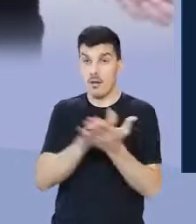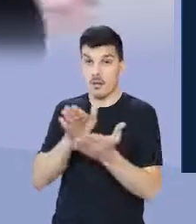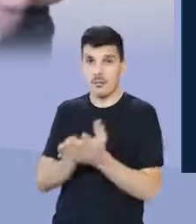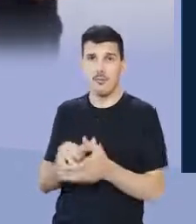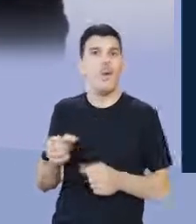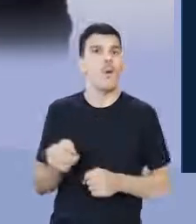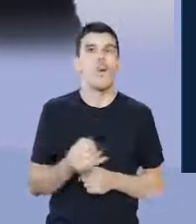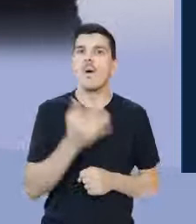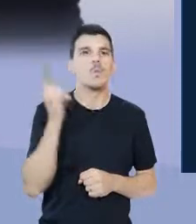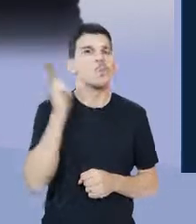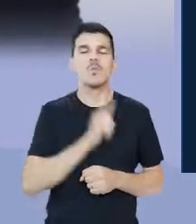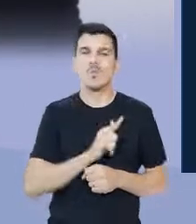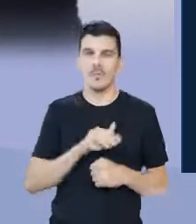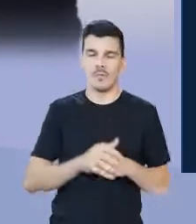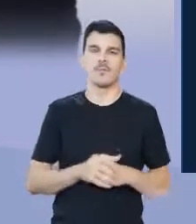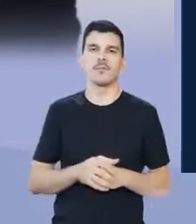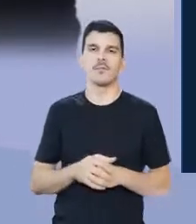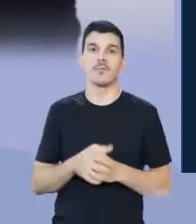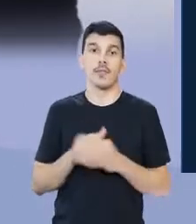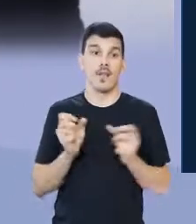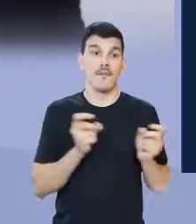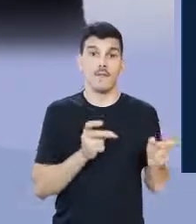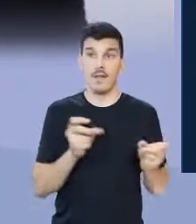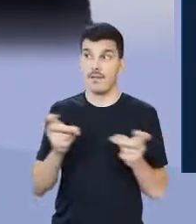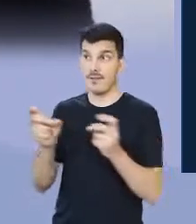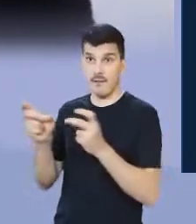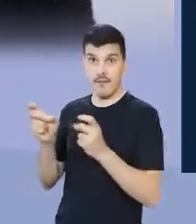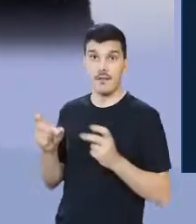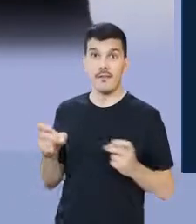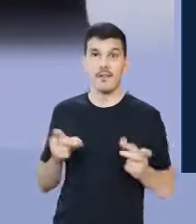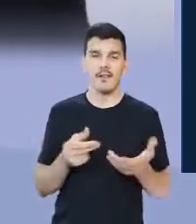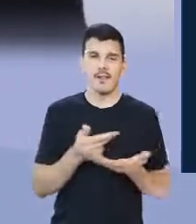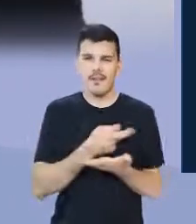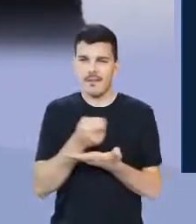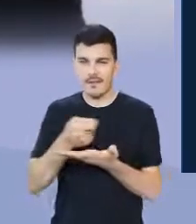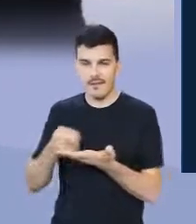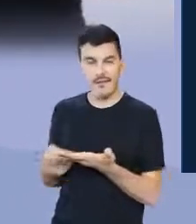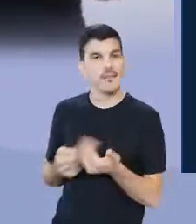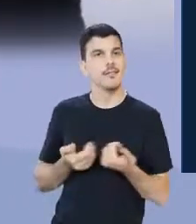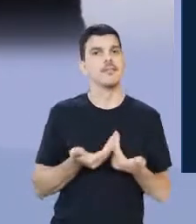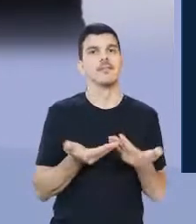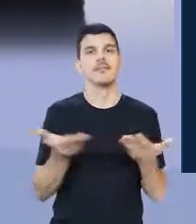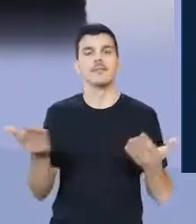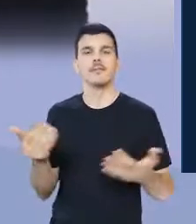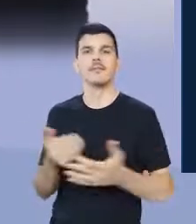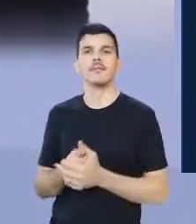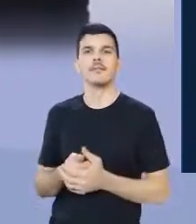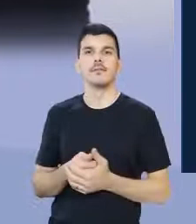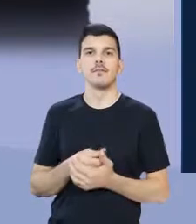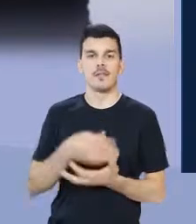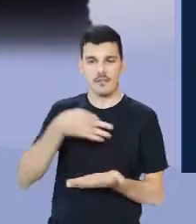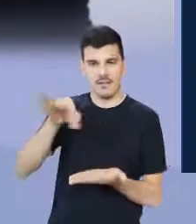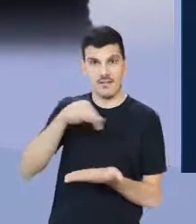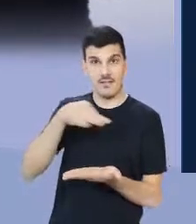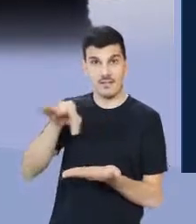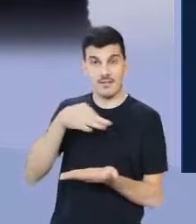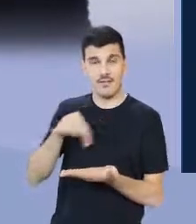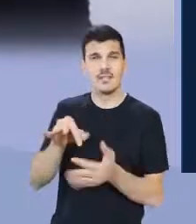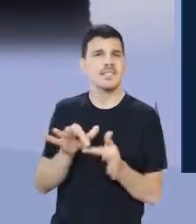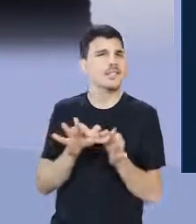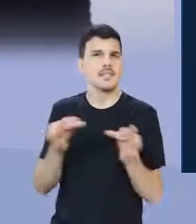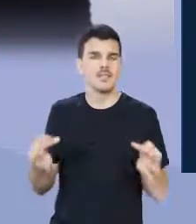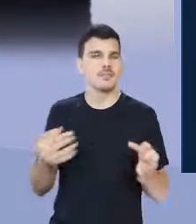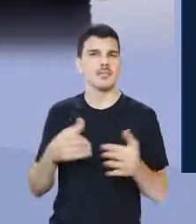40 cópias, quantas puder, para vendê-las, produzi-las em